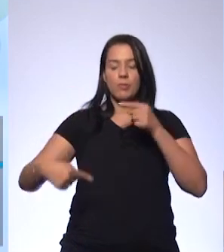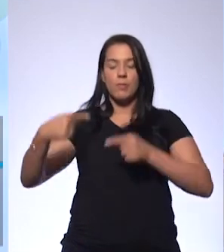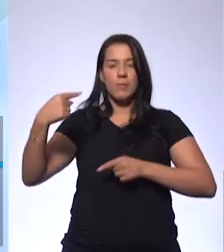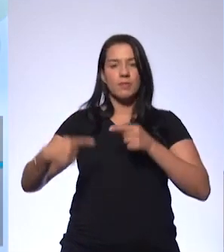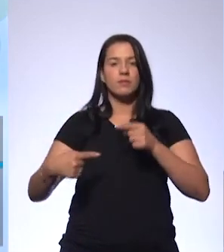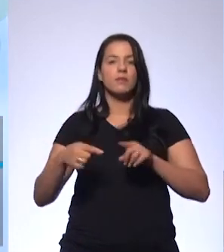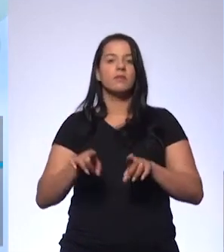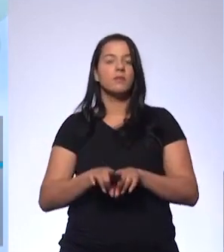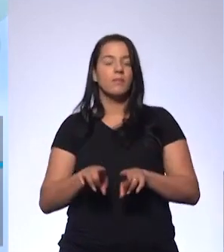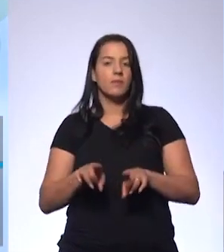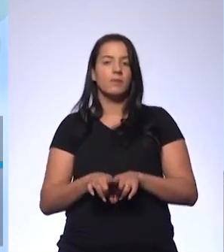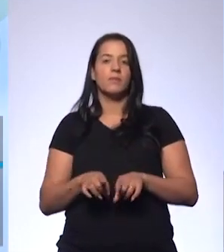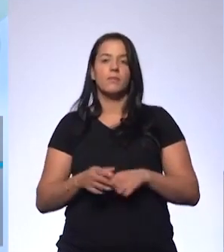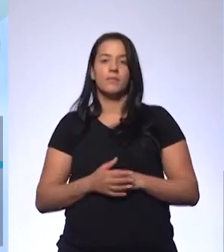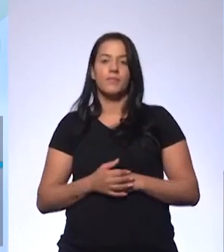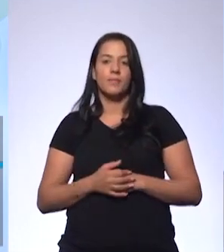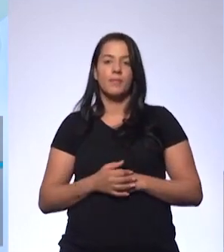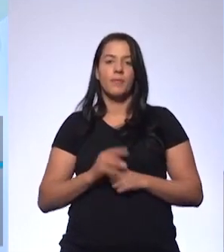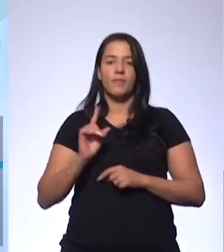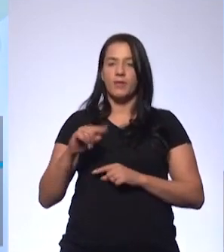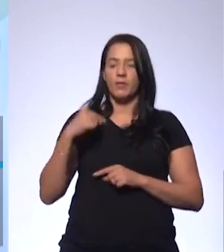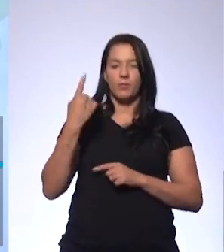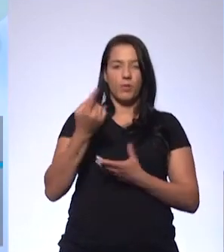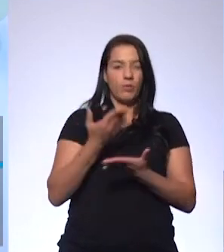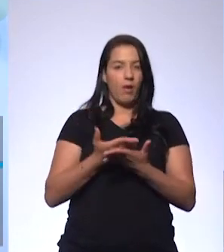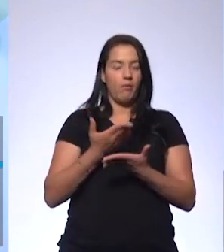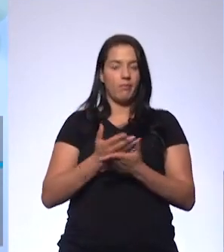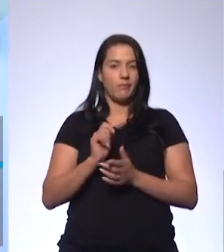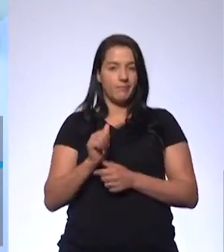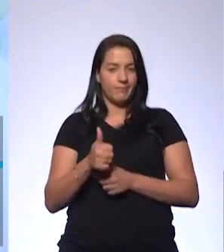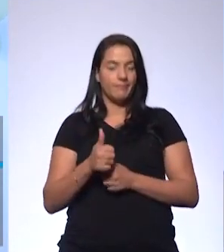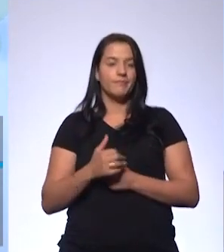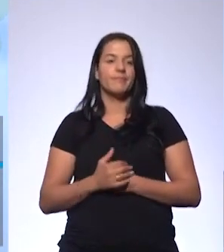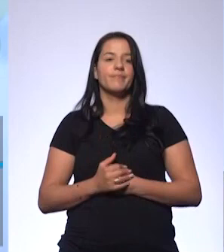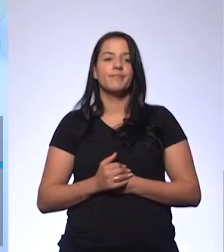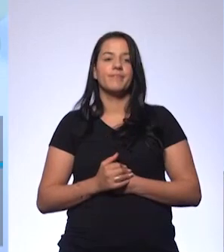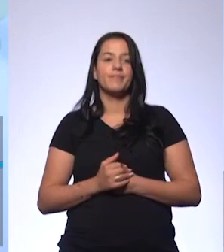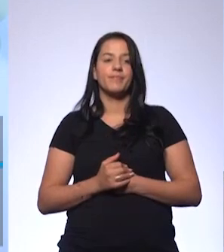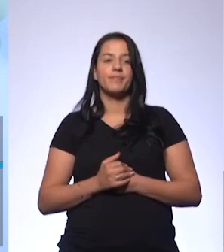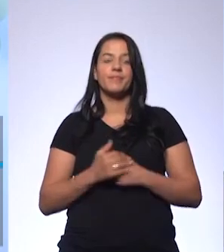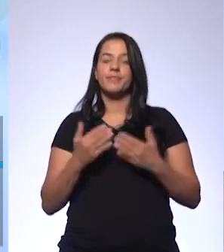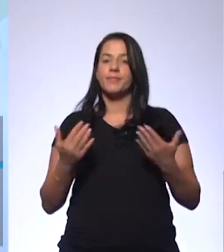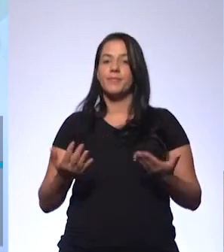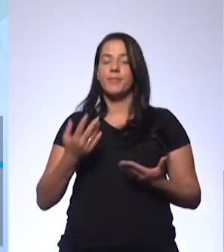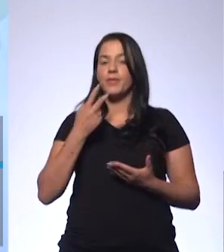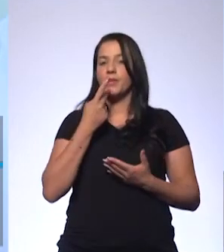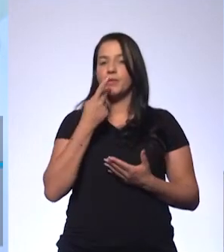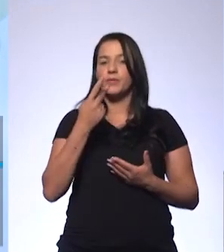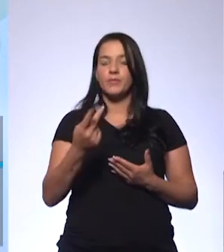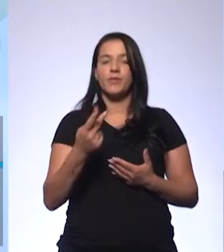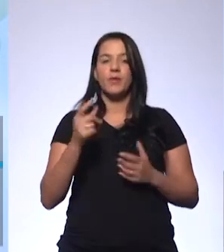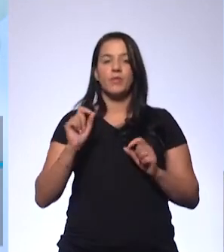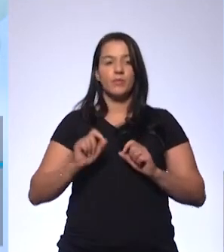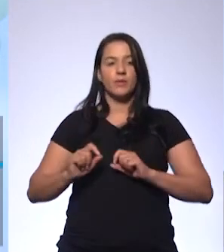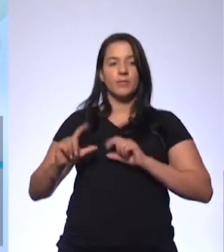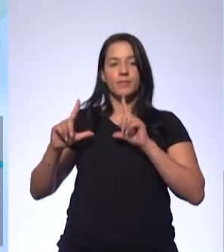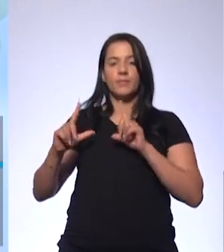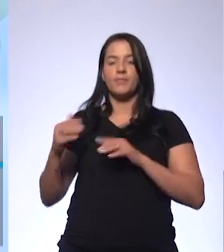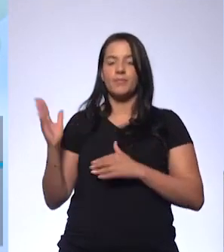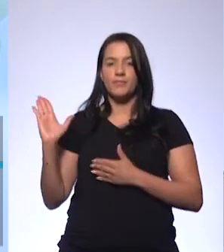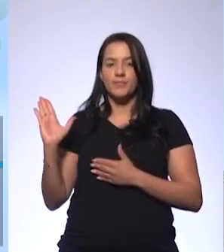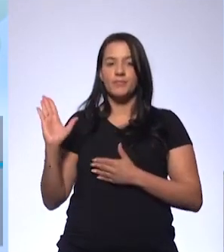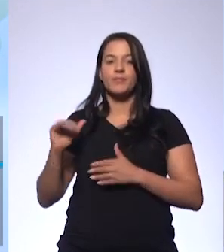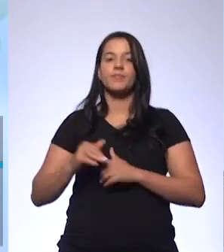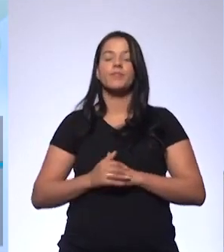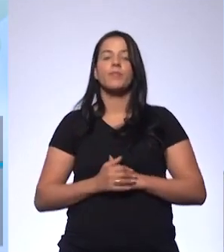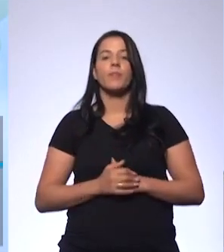essas espécies, né? Mas isso fica para uma outra aula, tá? Então, quando a gente fala dessas espécies,